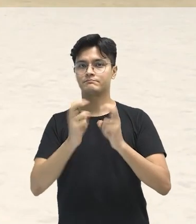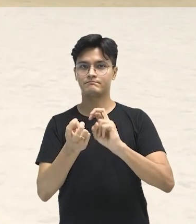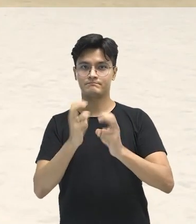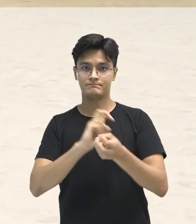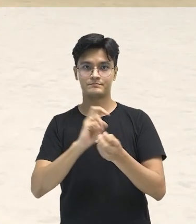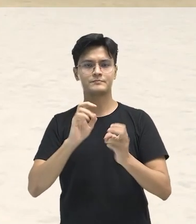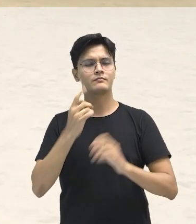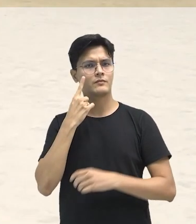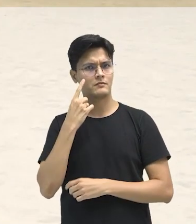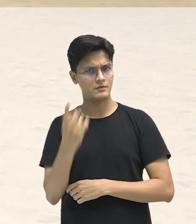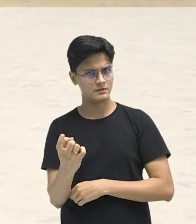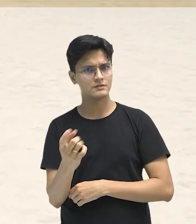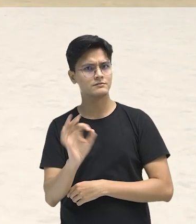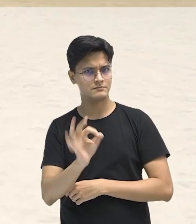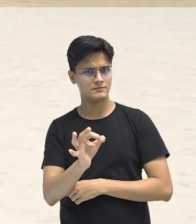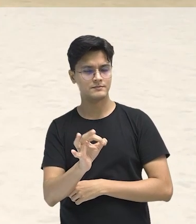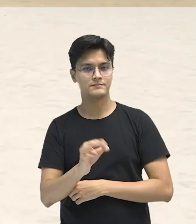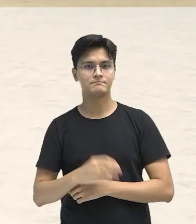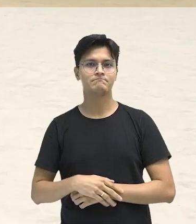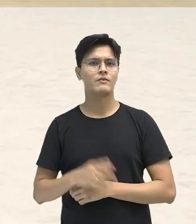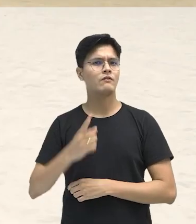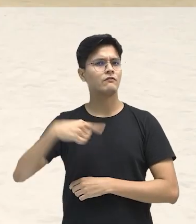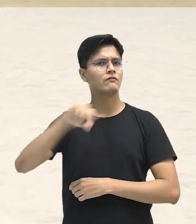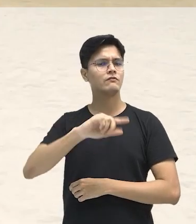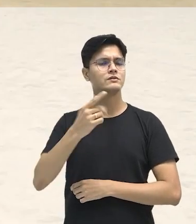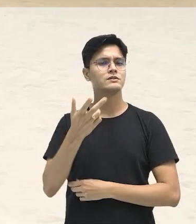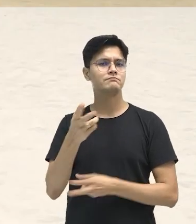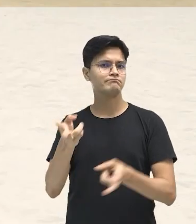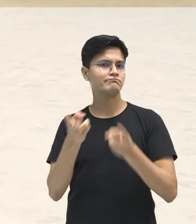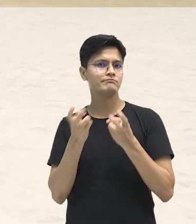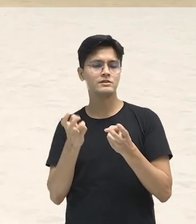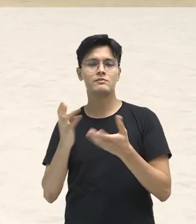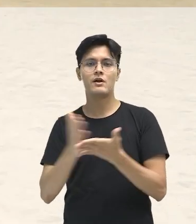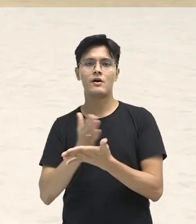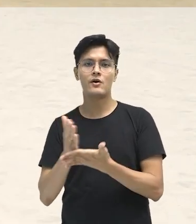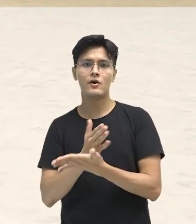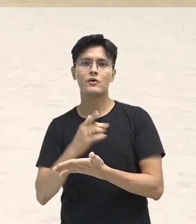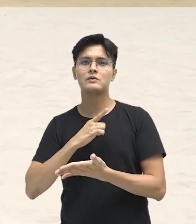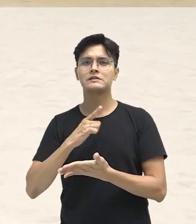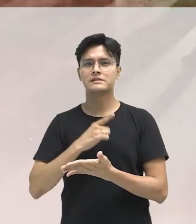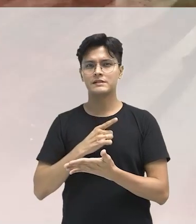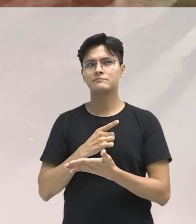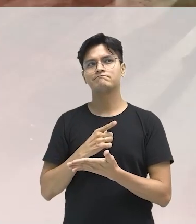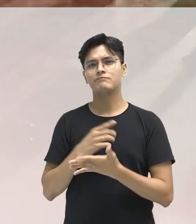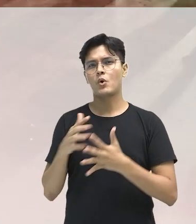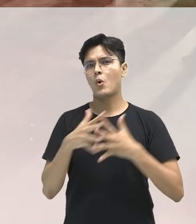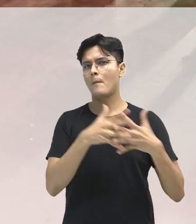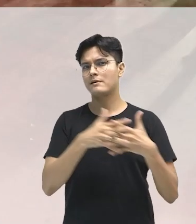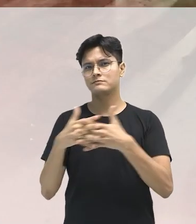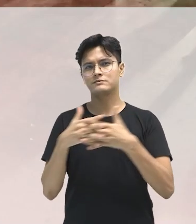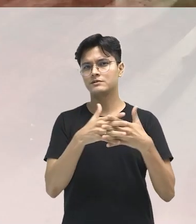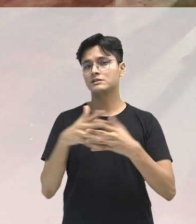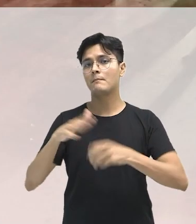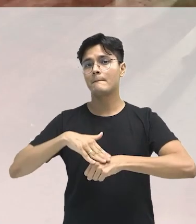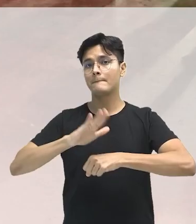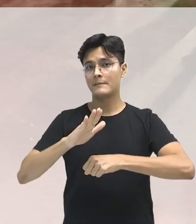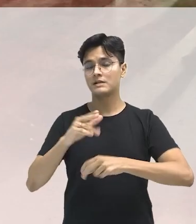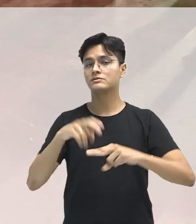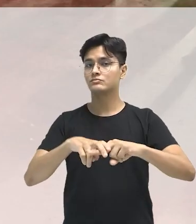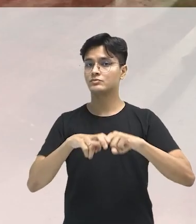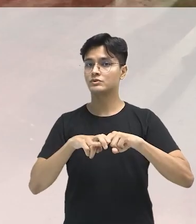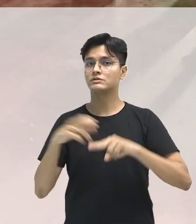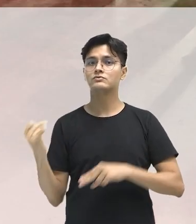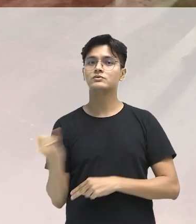capoeira. Interessante, né? Vocês viram aí que alguns têm uma certa complexidade, por isso que é importante